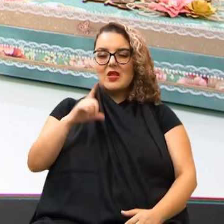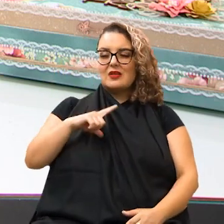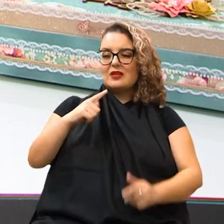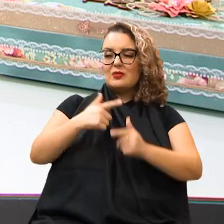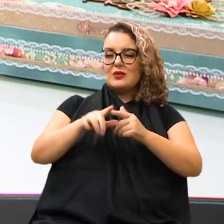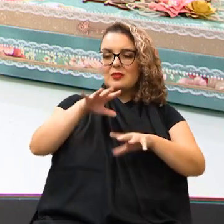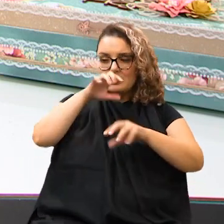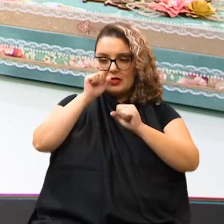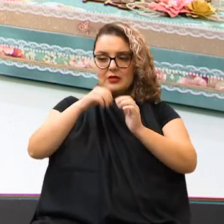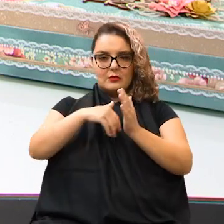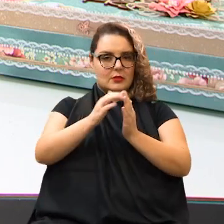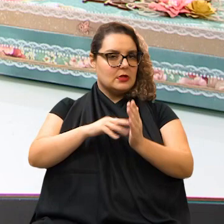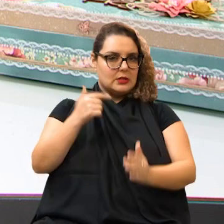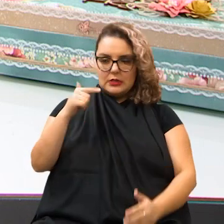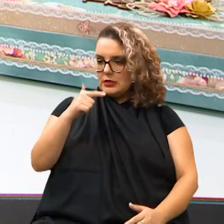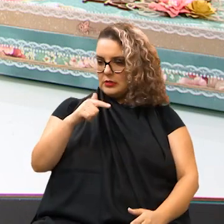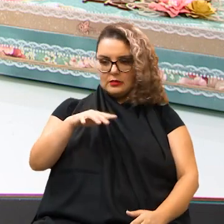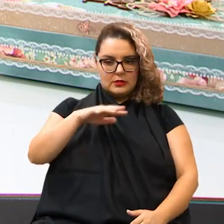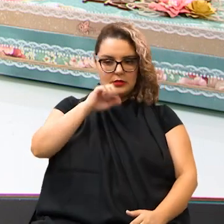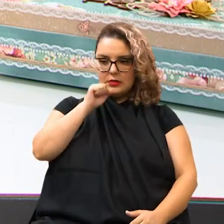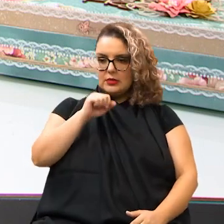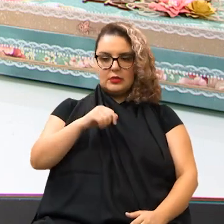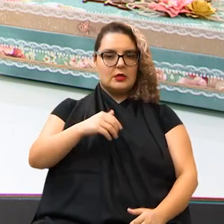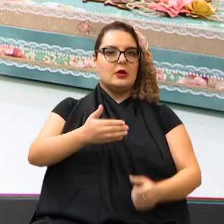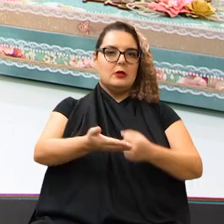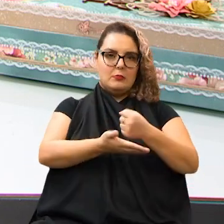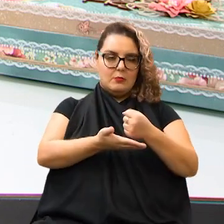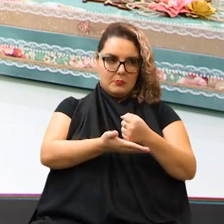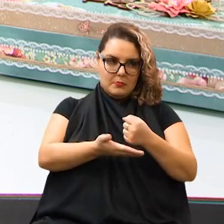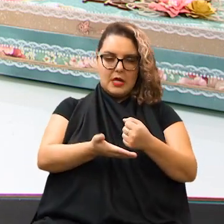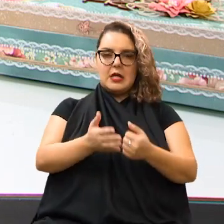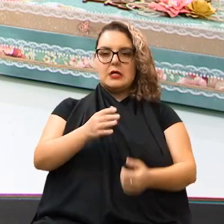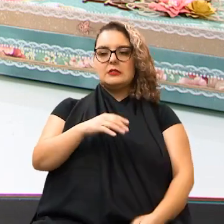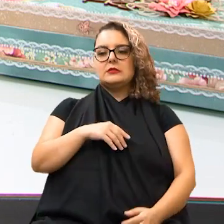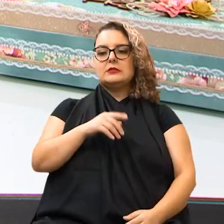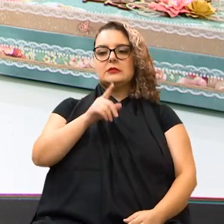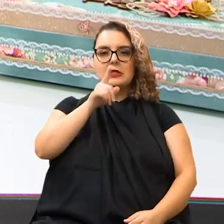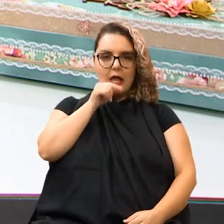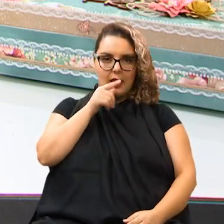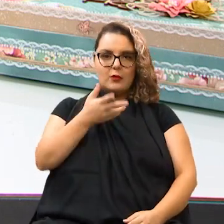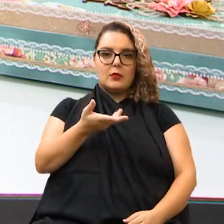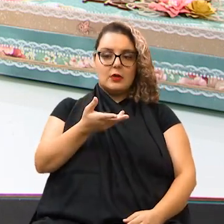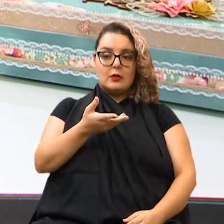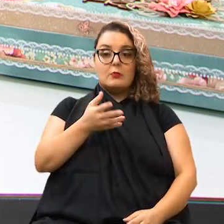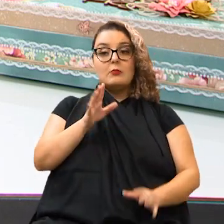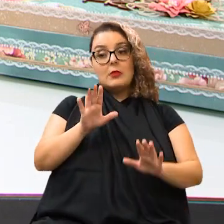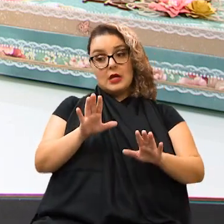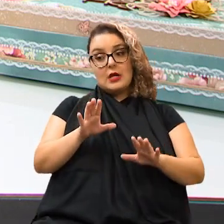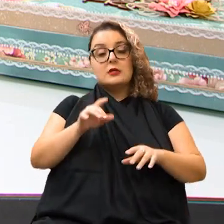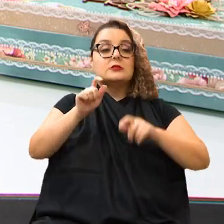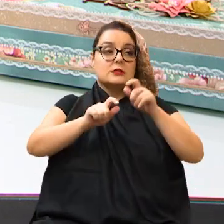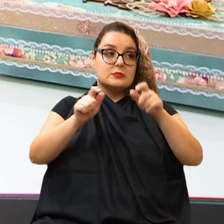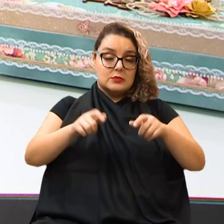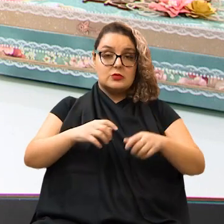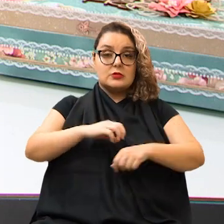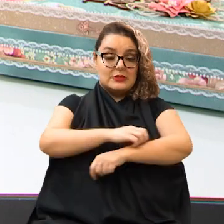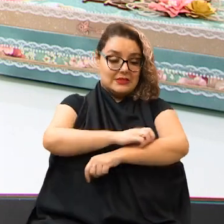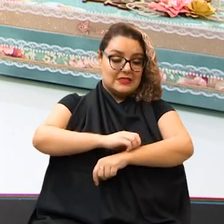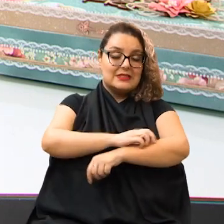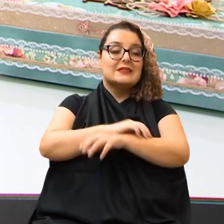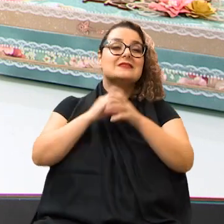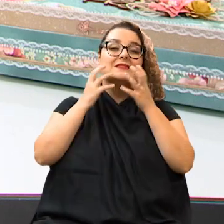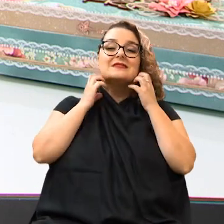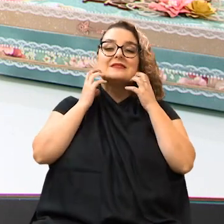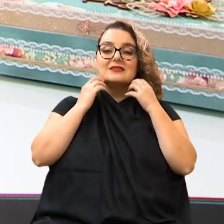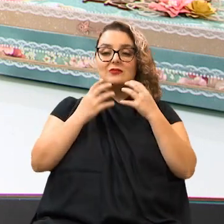pensando, mas eu tenho problema com cheiro de tinta, não tem cheiro, gente. Tinta à base d'água, tá? Mesmo assim, a gente indica pessoas